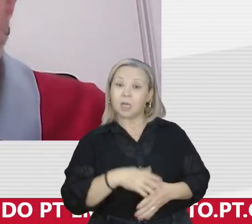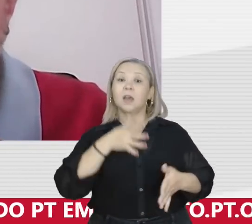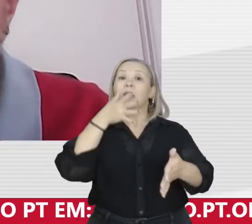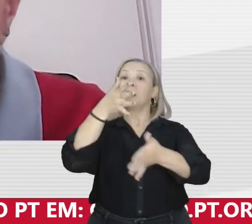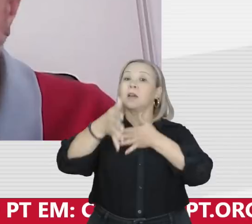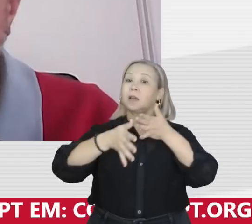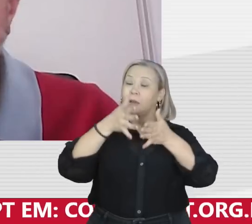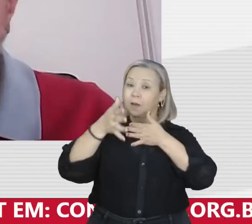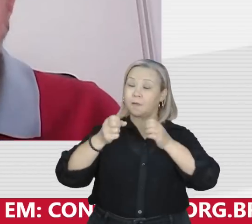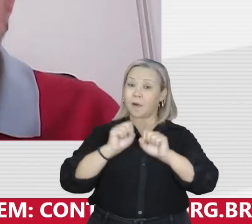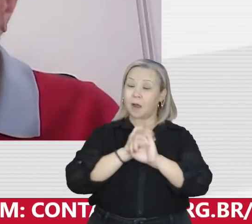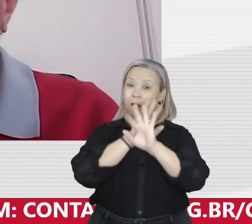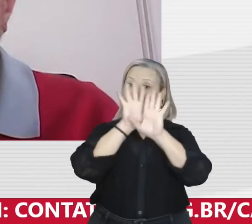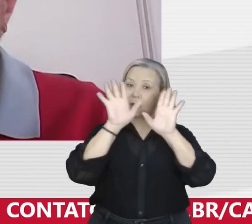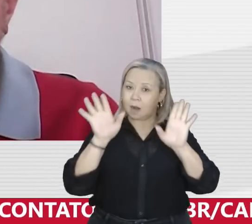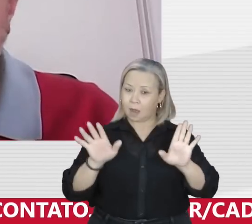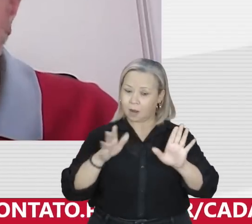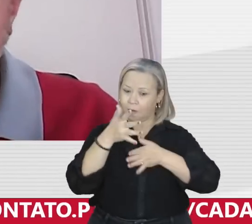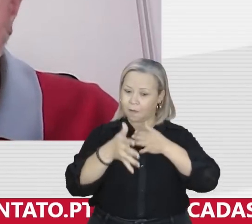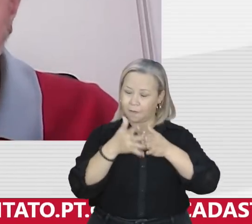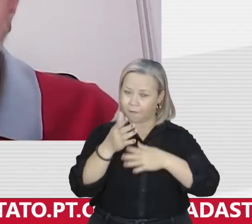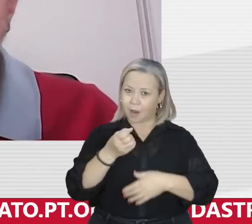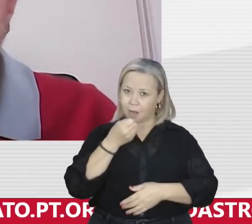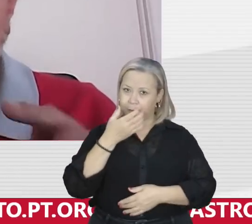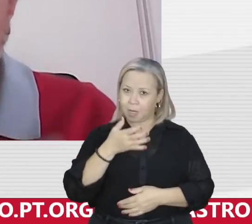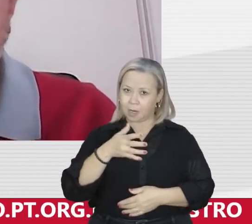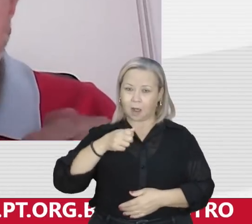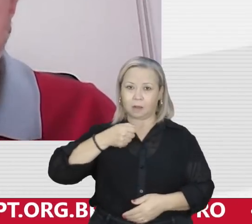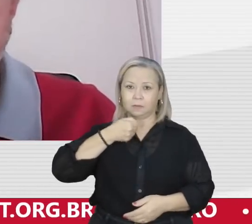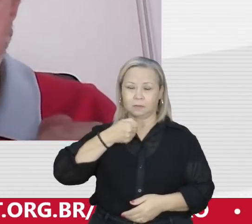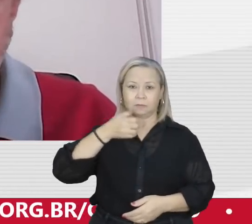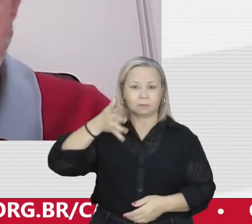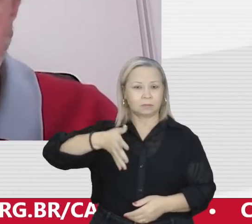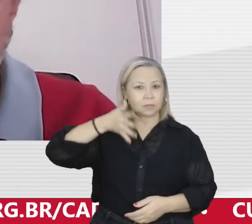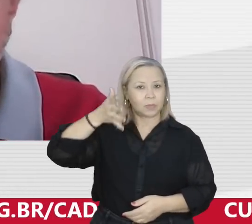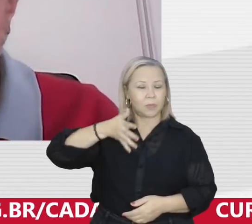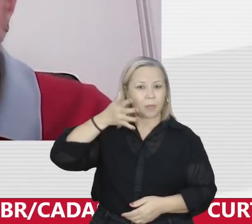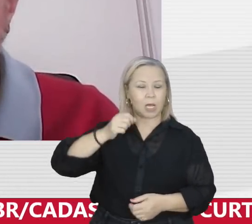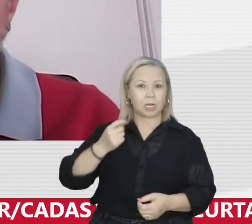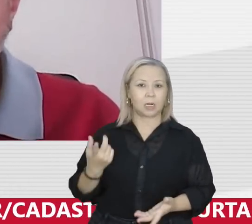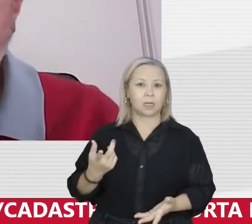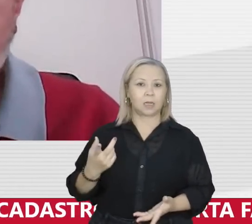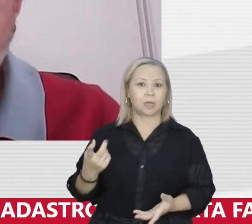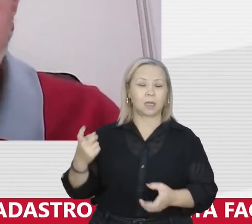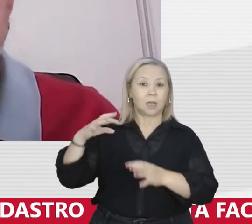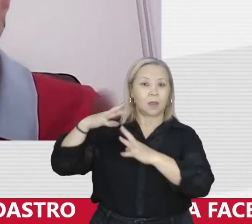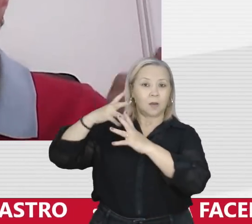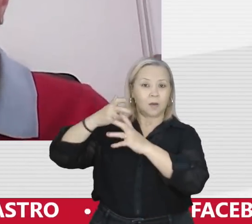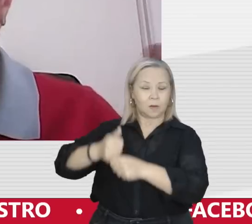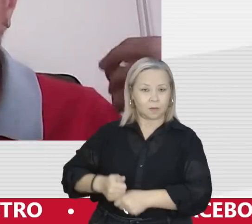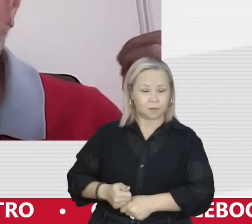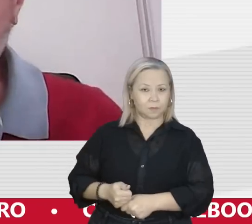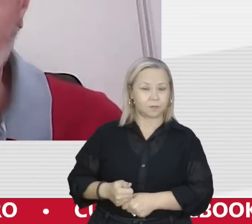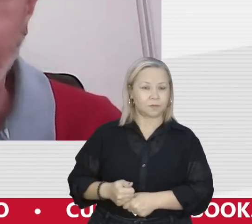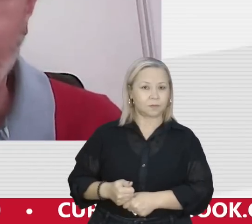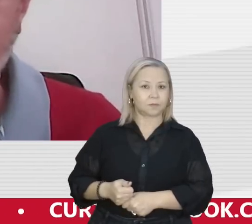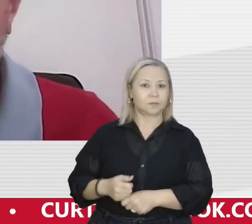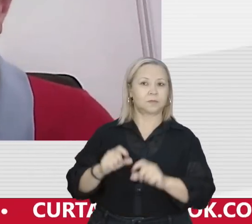muito claro, ao meu ver, não há dúvida. E ele novamente reiterou, se não verbalmente,